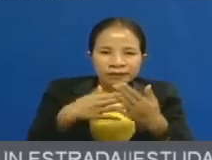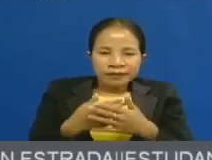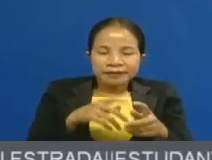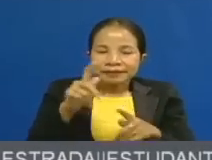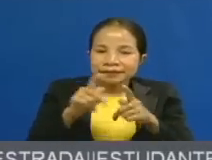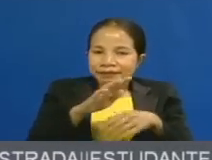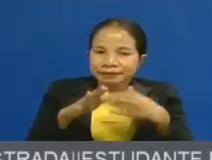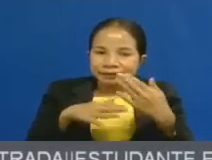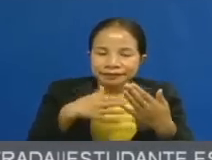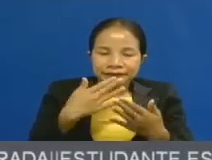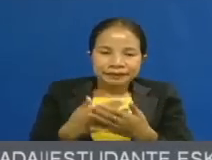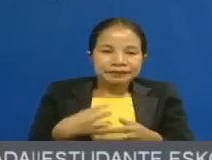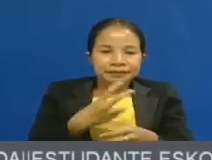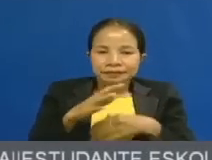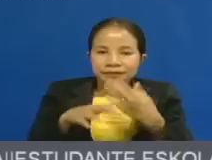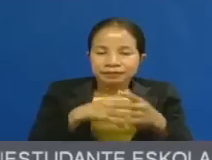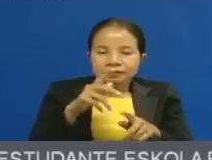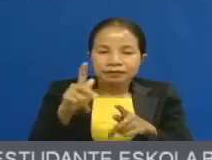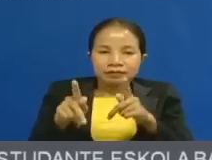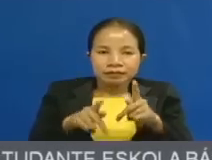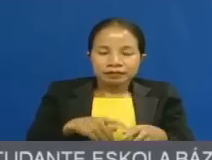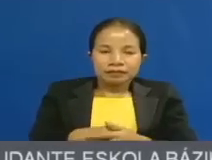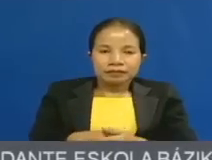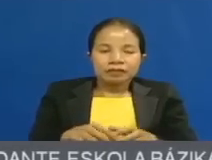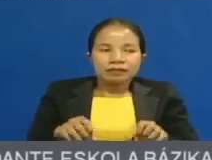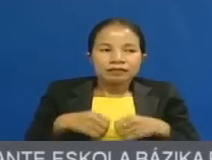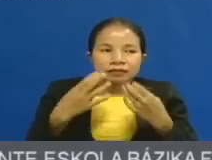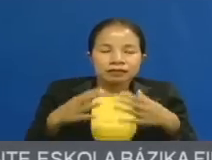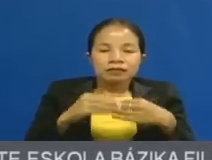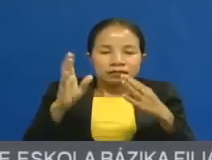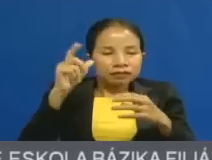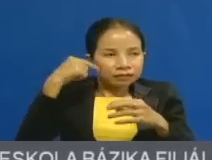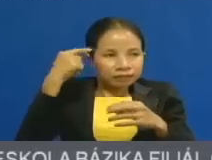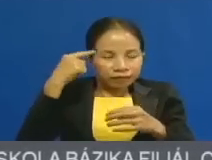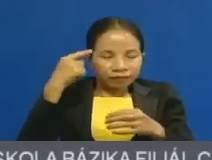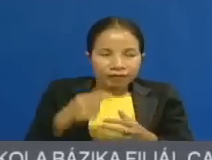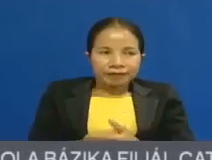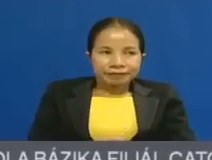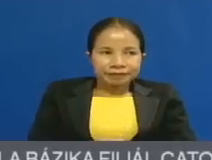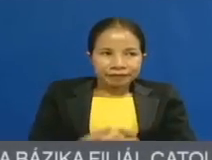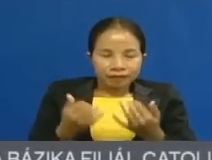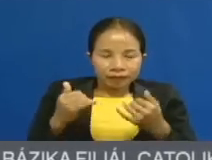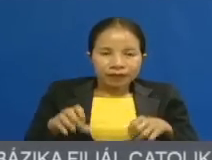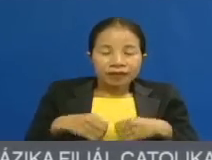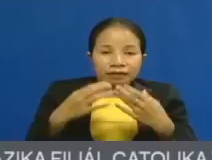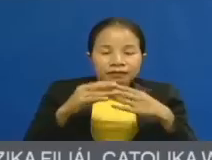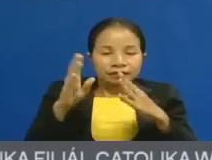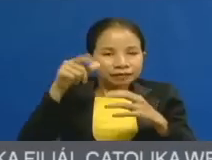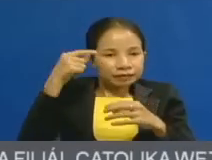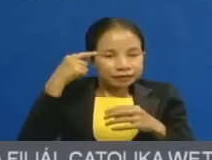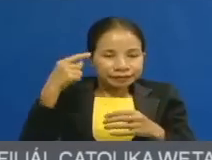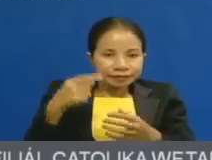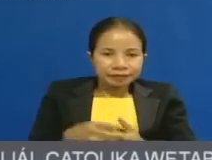hototo e hototo tor preocupa ho o ensama forma governo né agora o ensama forma governo